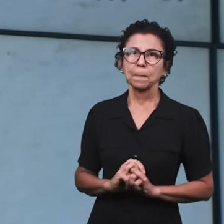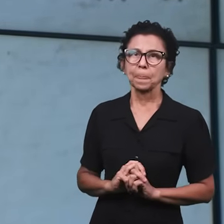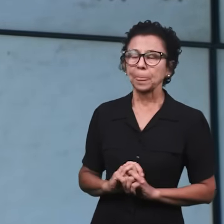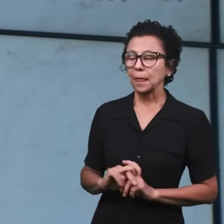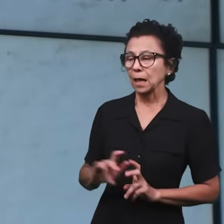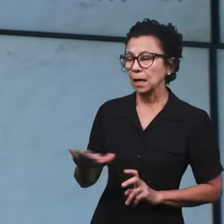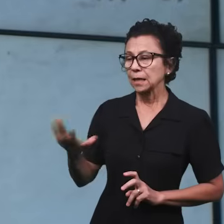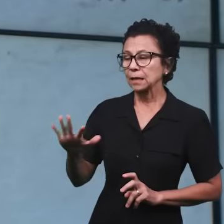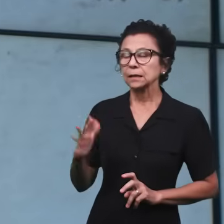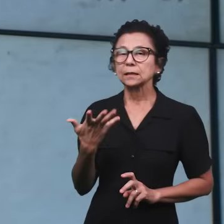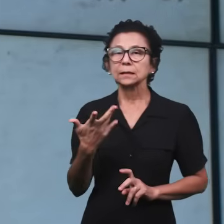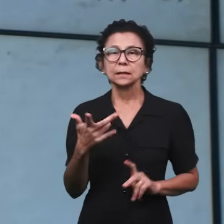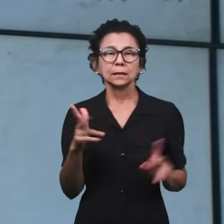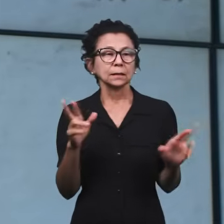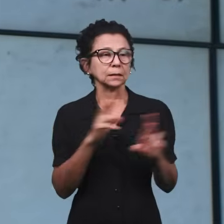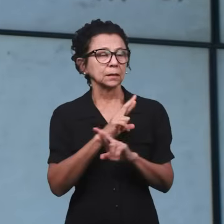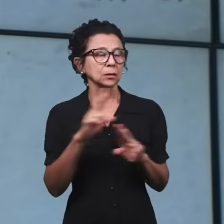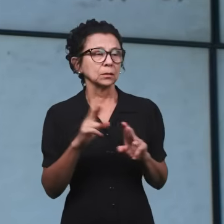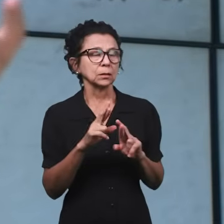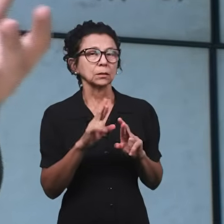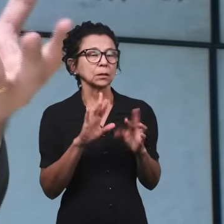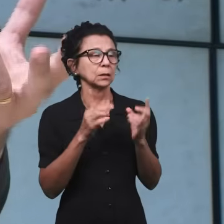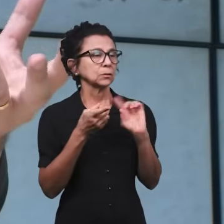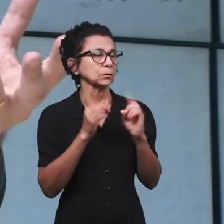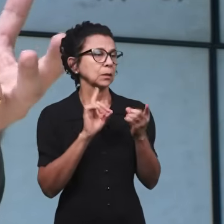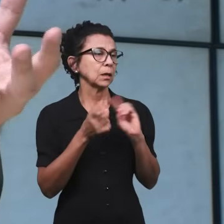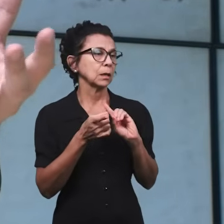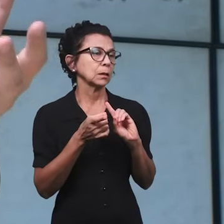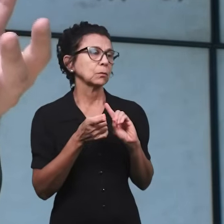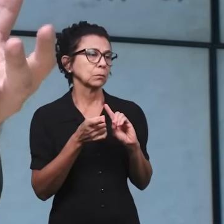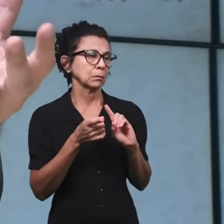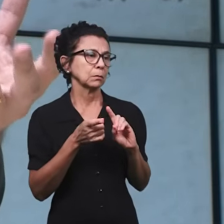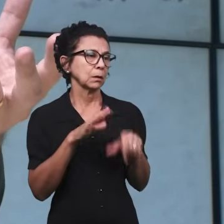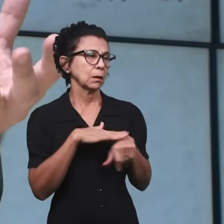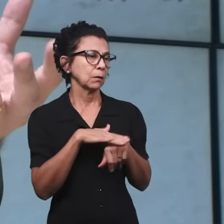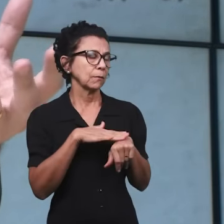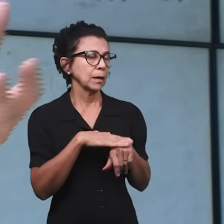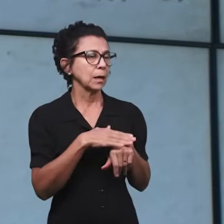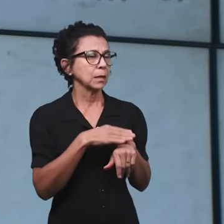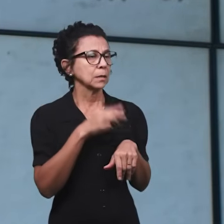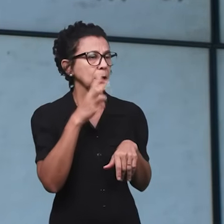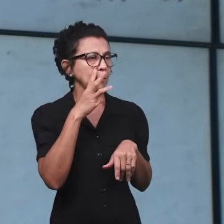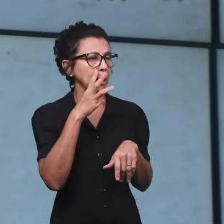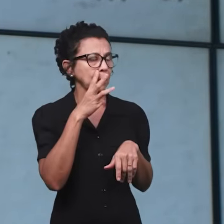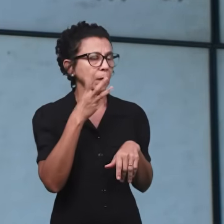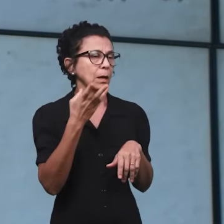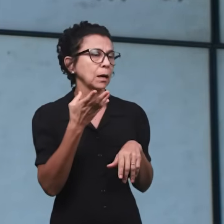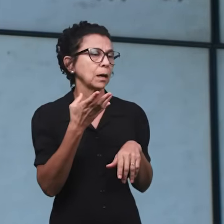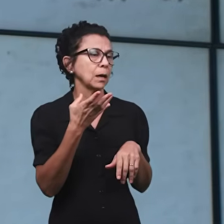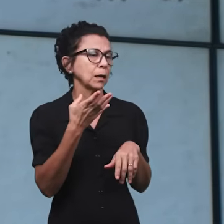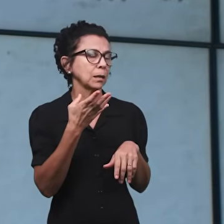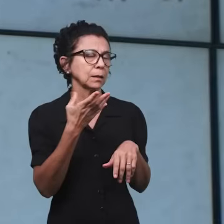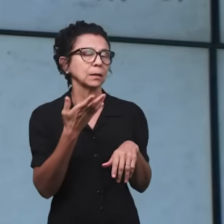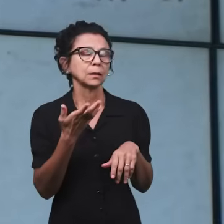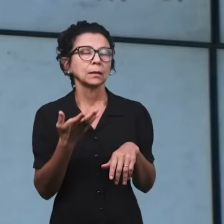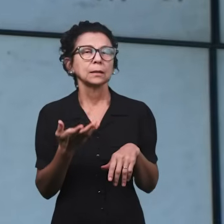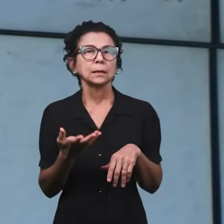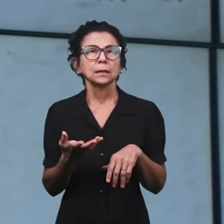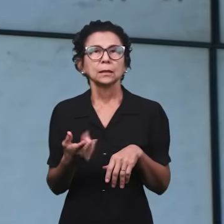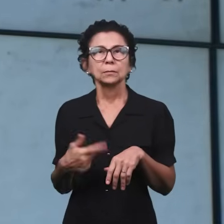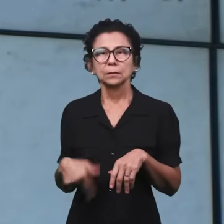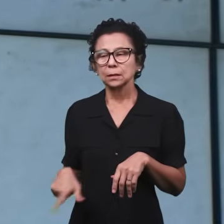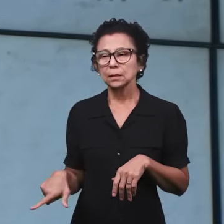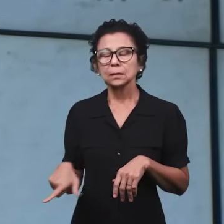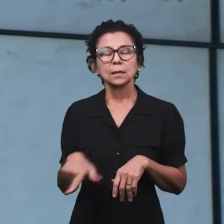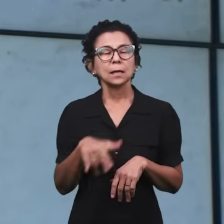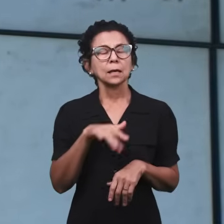criança pelo diálogo, pela referência. Aqui foi a criancinha sendo amamentada, mas isso vai se desenvolver na infância. A